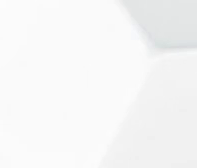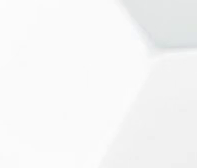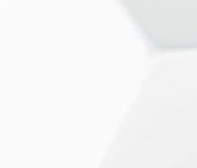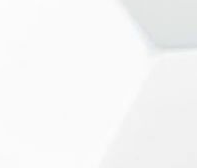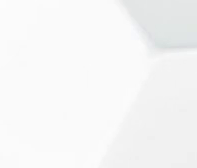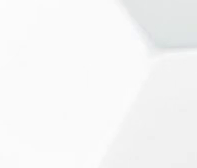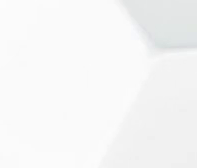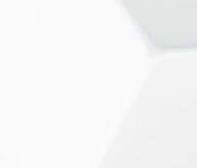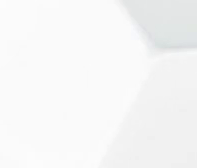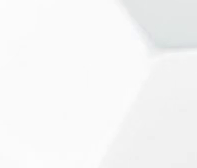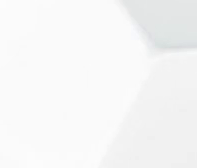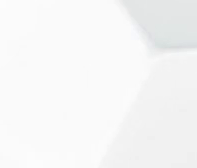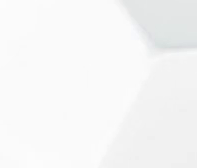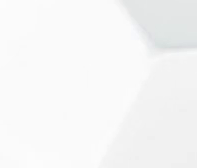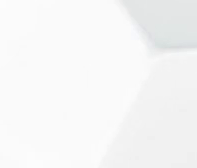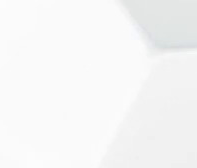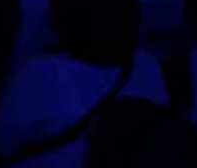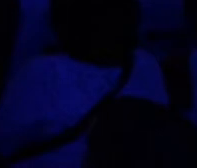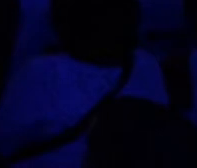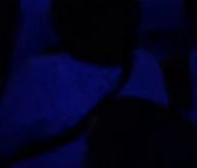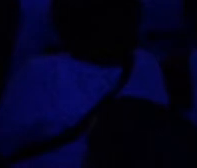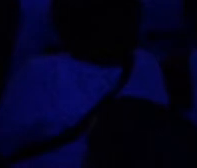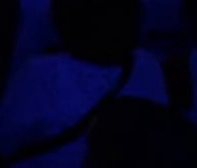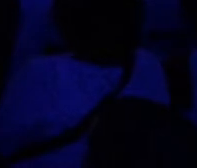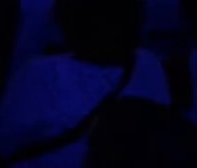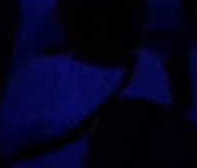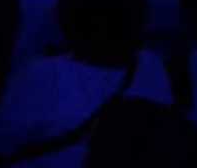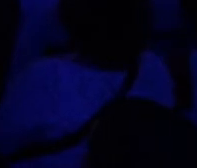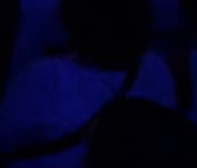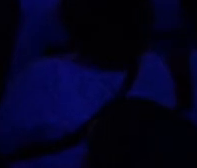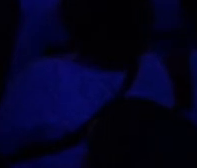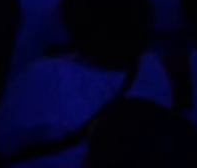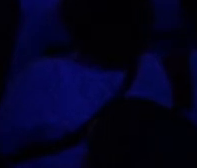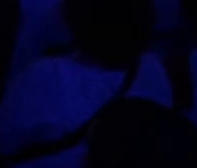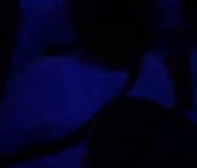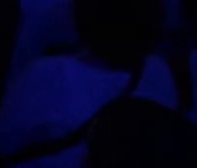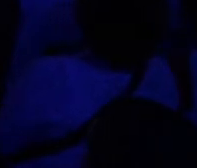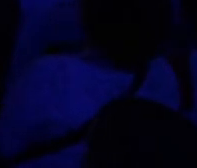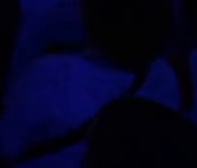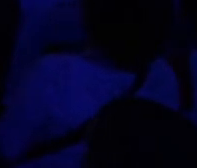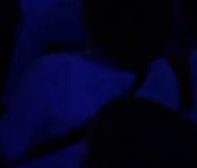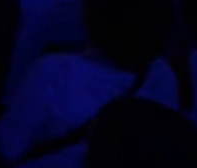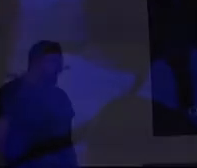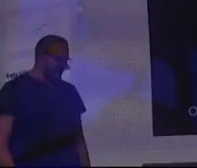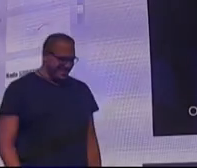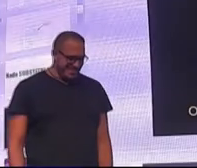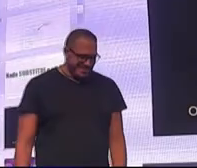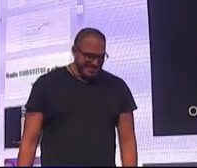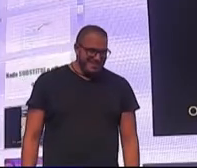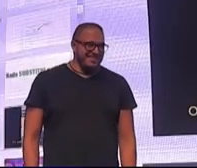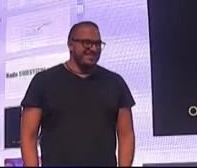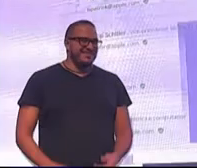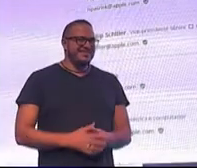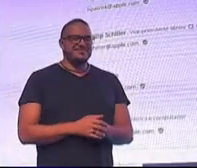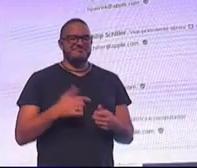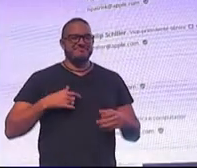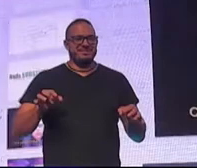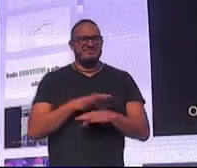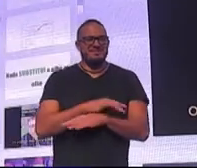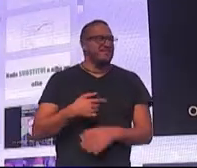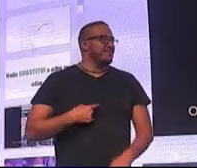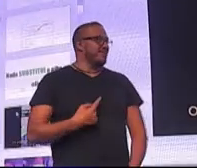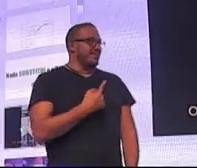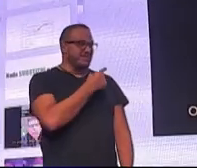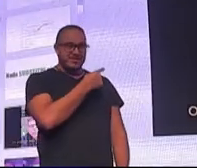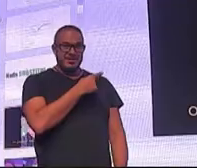Ventura! Esse foi exagero esse final aqui. Tá acabando já, viu, pessoal da produção aqui. Mas olha só, isso aqui,